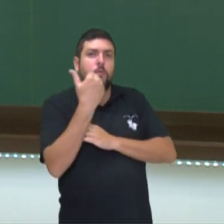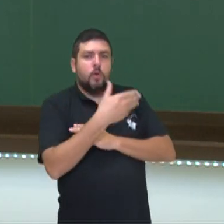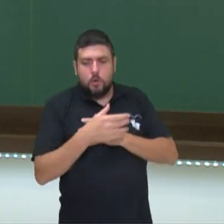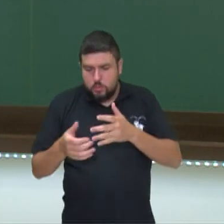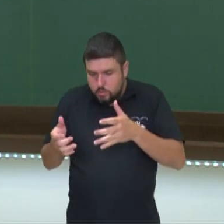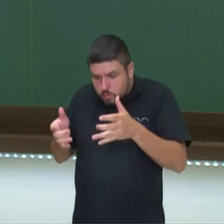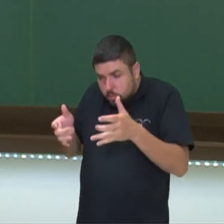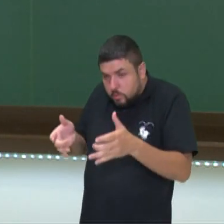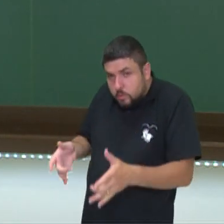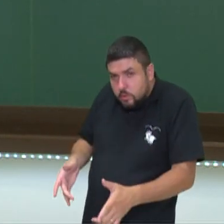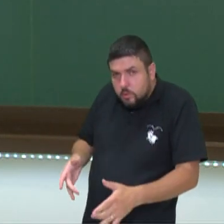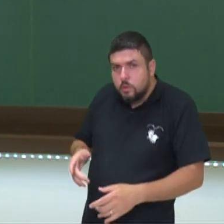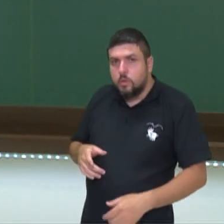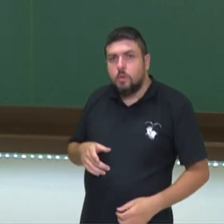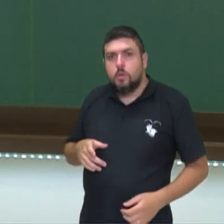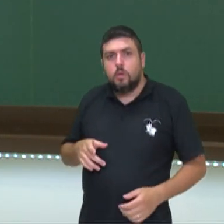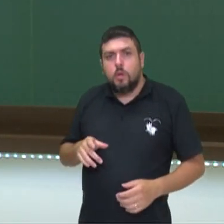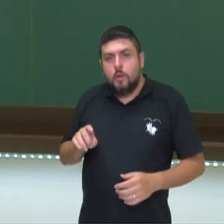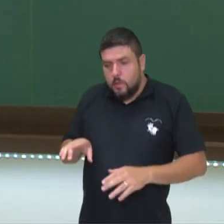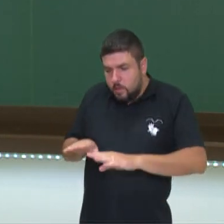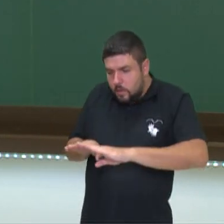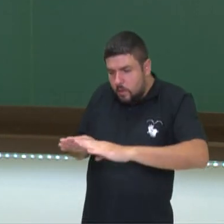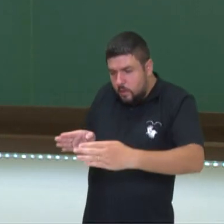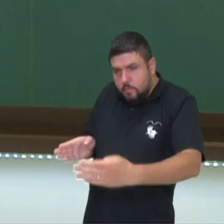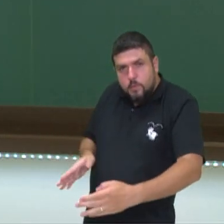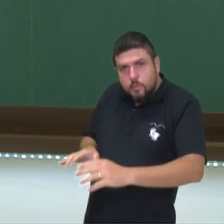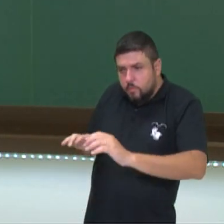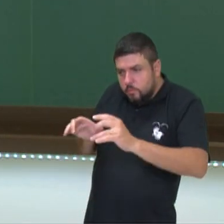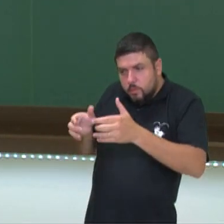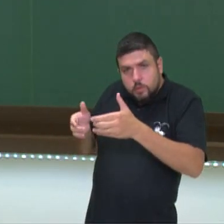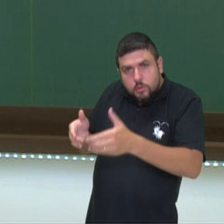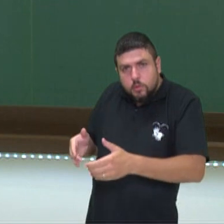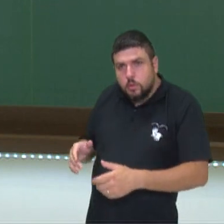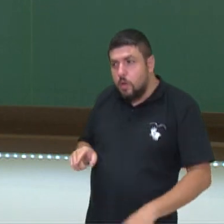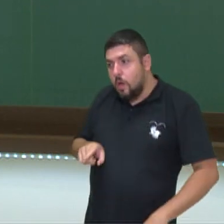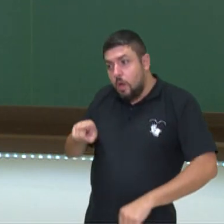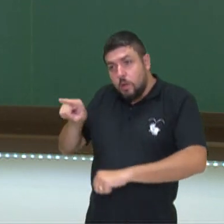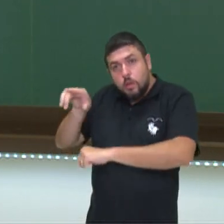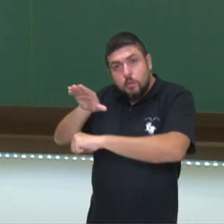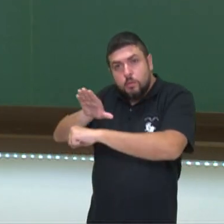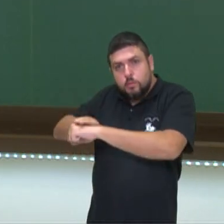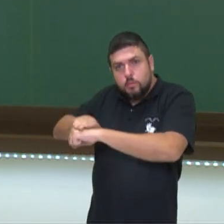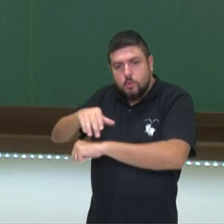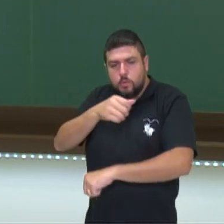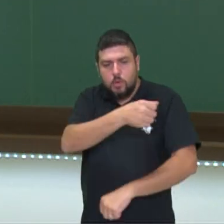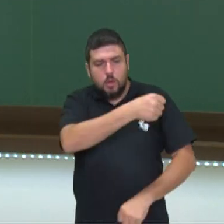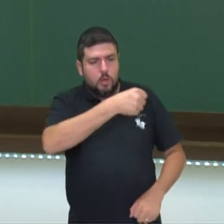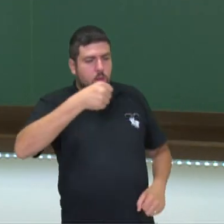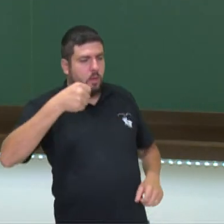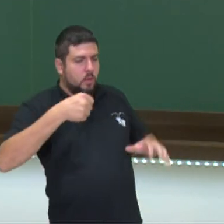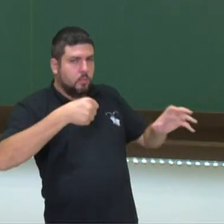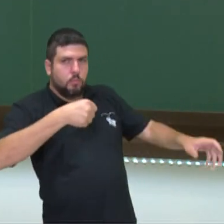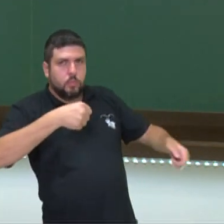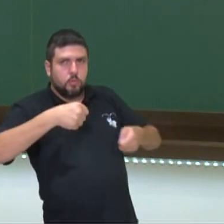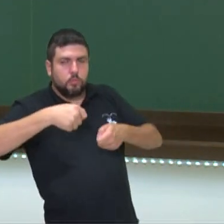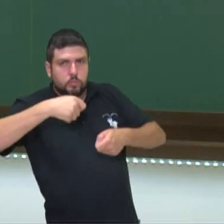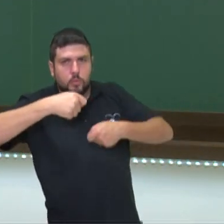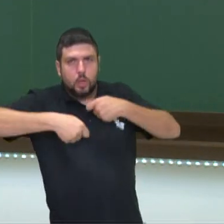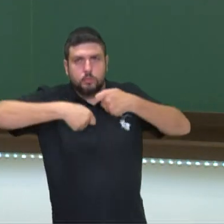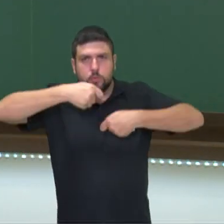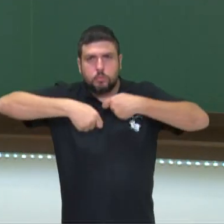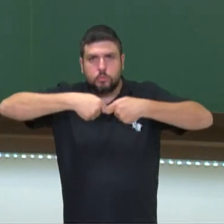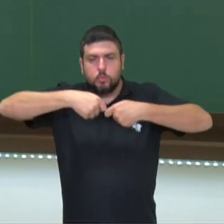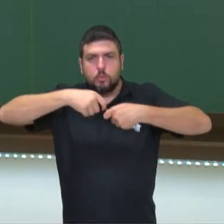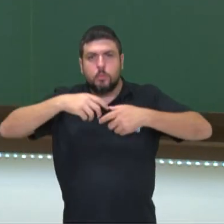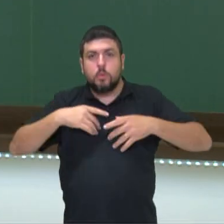a comida ali do lado de fora em uma mesinha, e sai, o paciente abre a porta, pega a comida, come, devolve ali